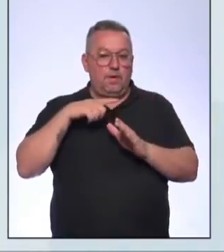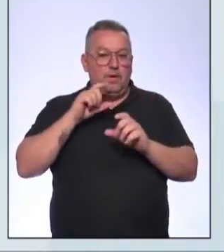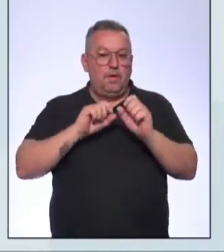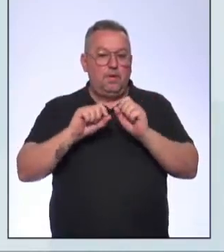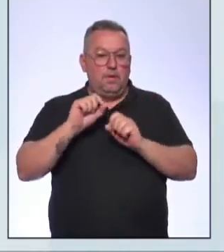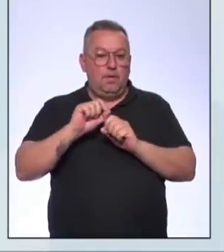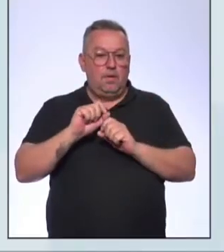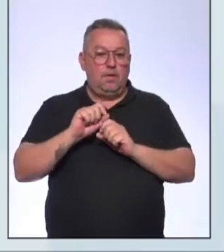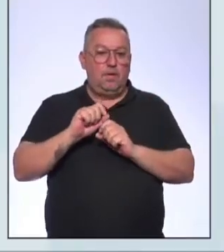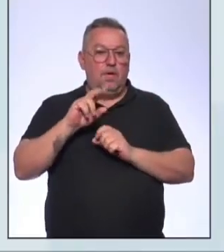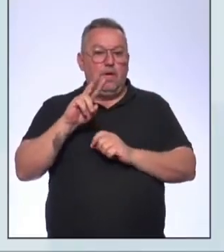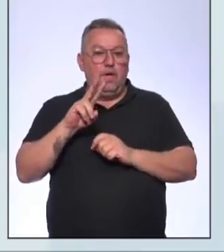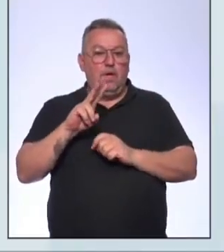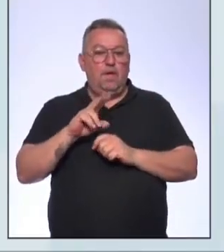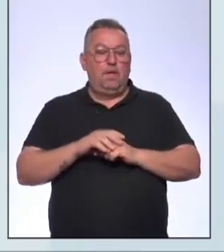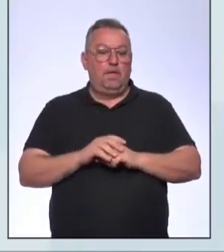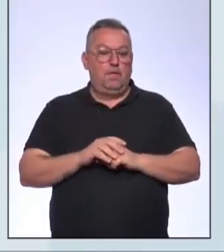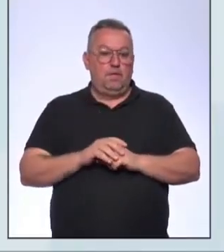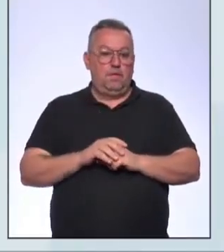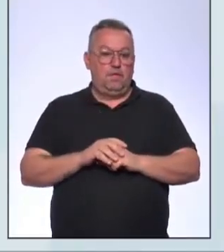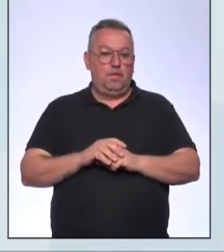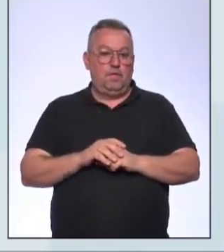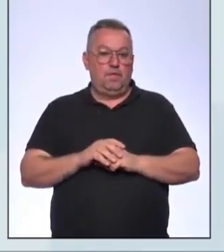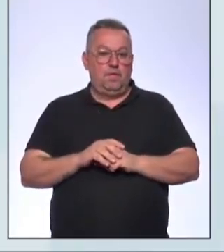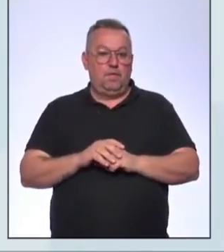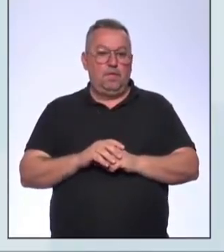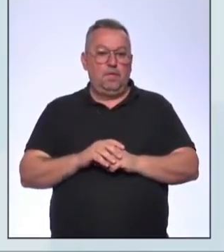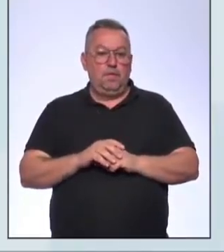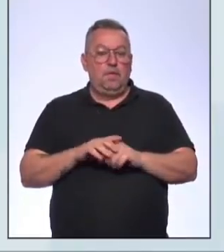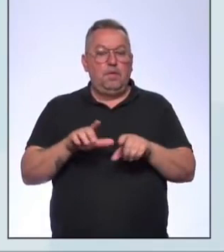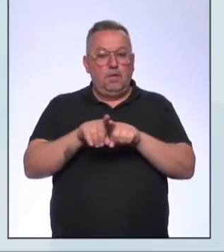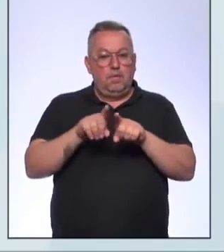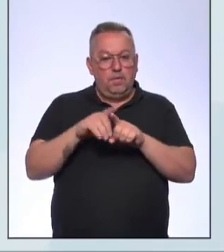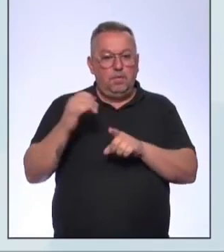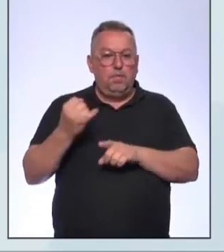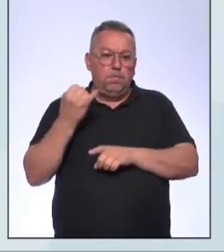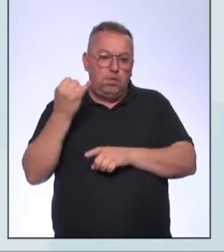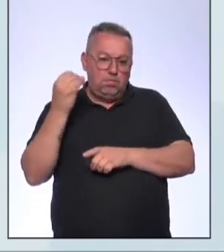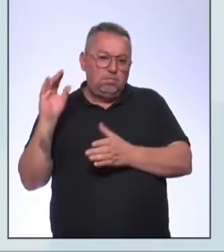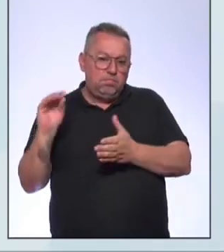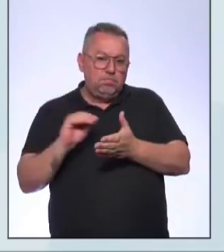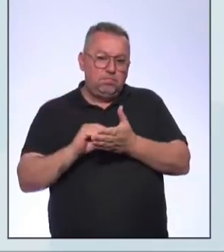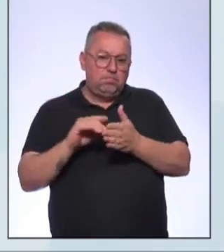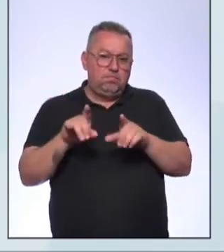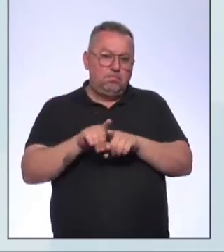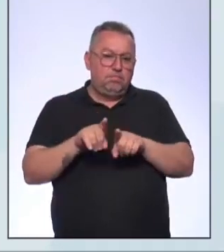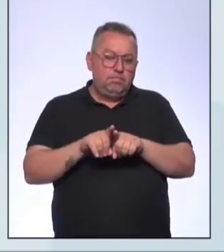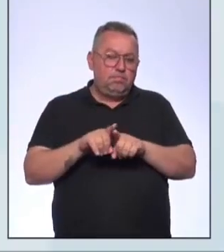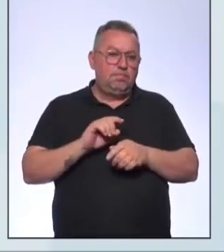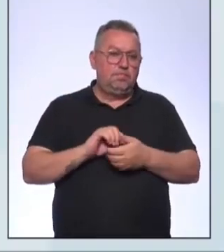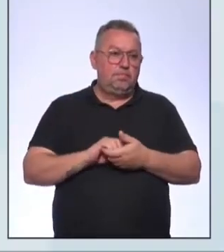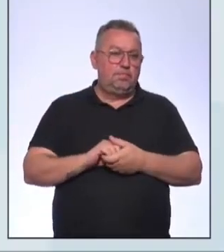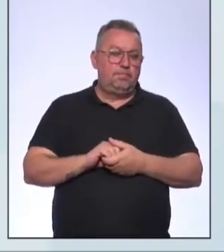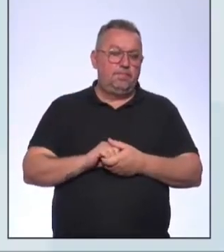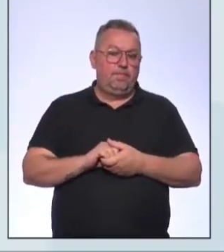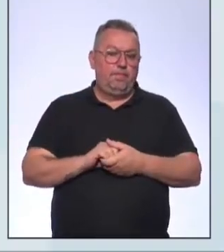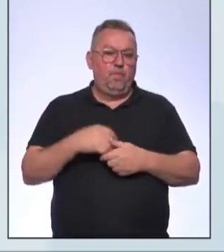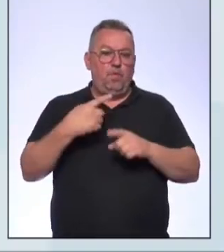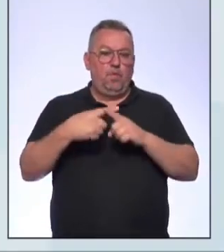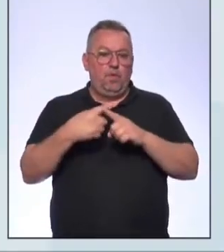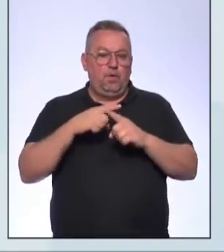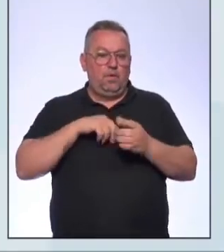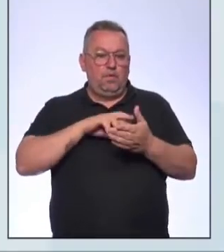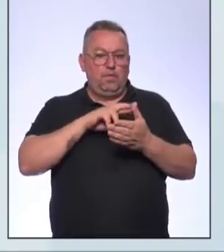what is more valuable to you? Ou podia ser important também. Nesse caso, poderia ser os dois, porque pode